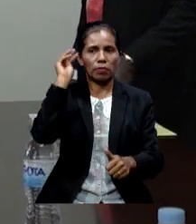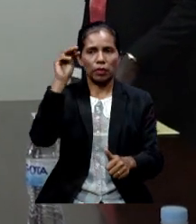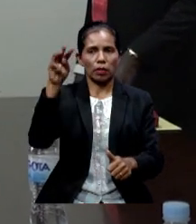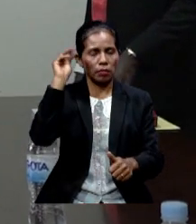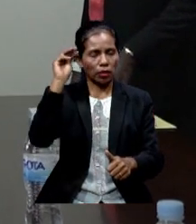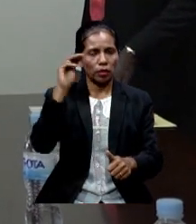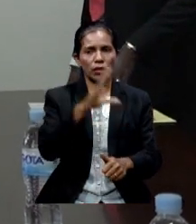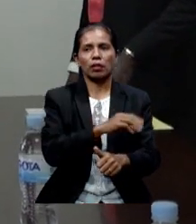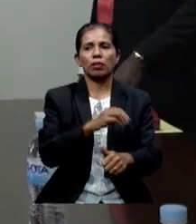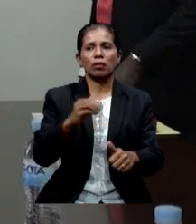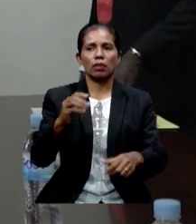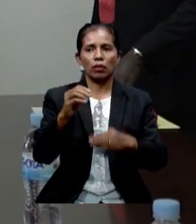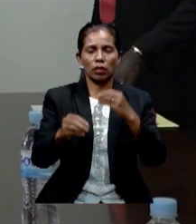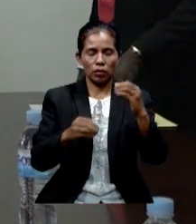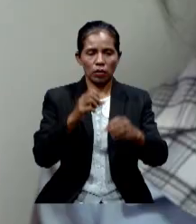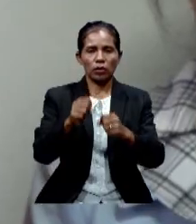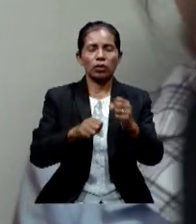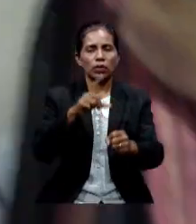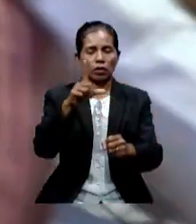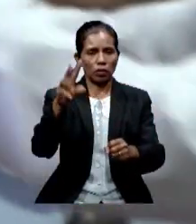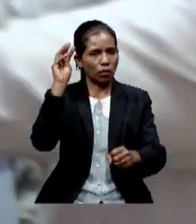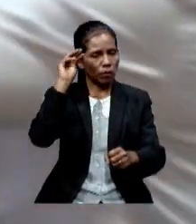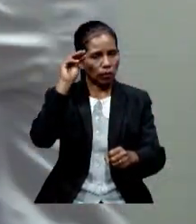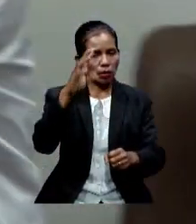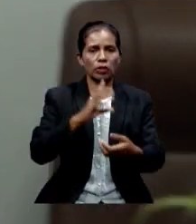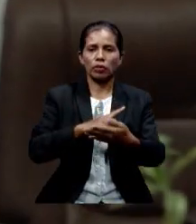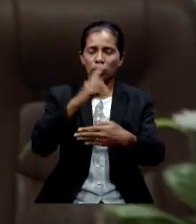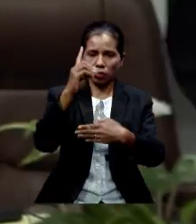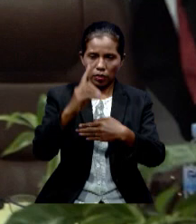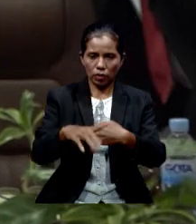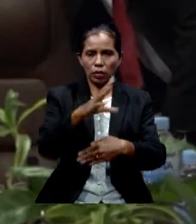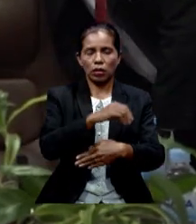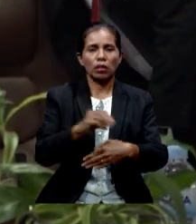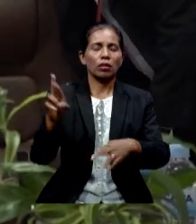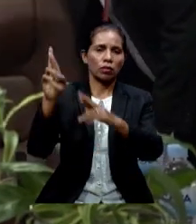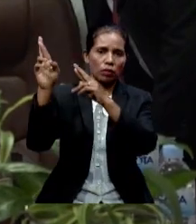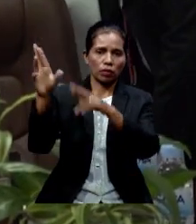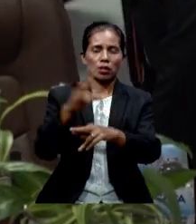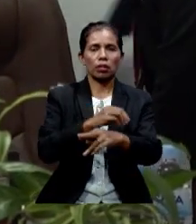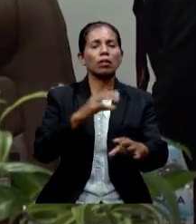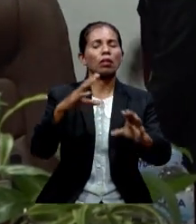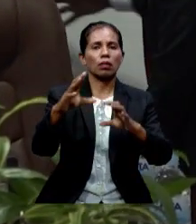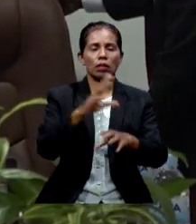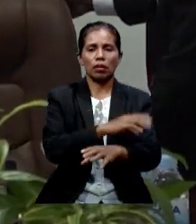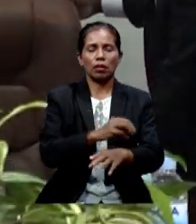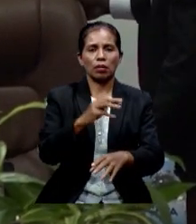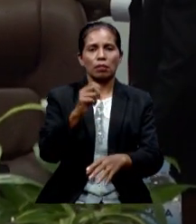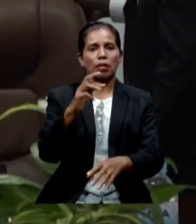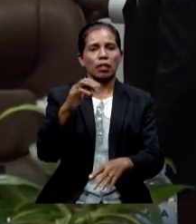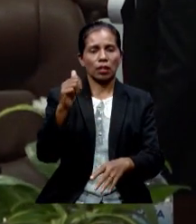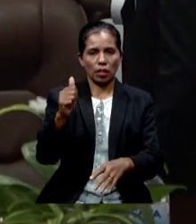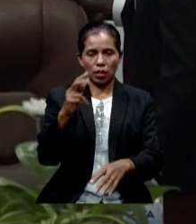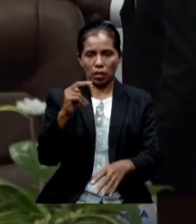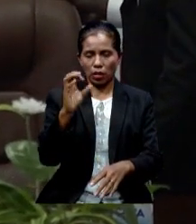ministro coordenador Assuntos Sociais, no ministro Desenvolvimento Rural no Habitação Comunitária, Mariano Asanami